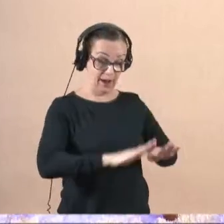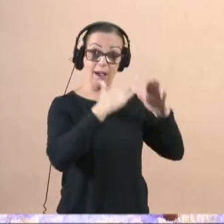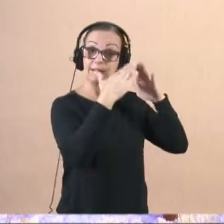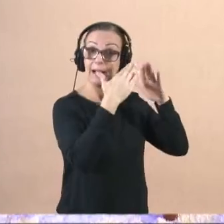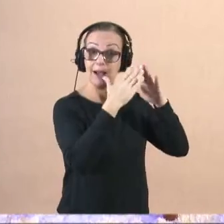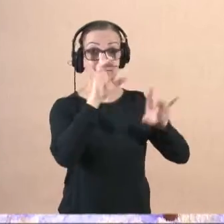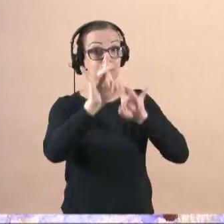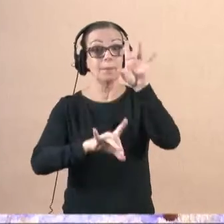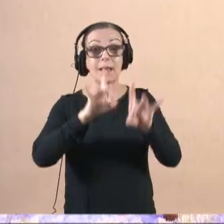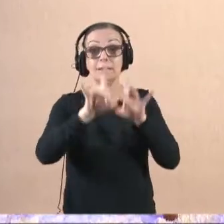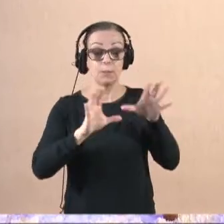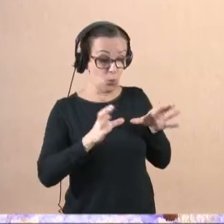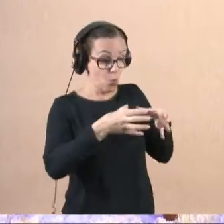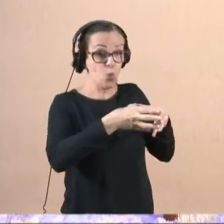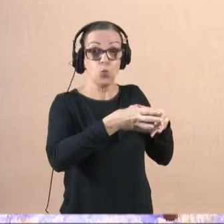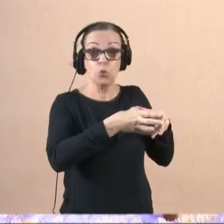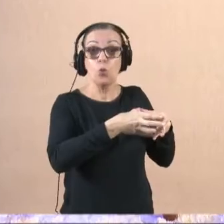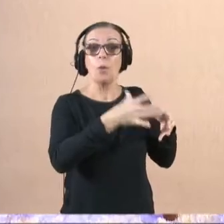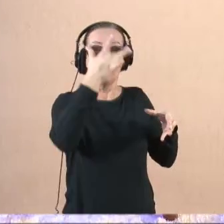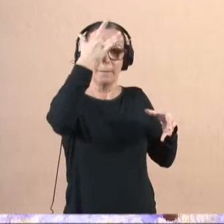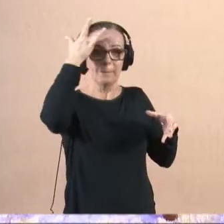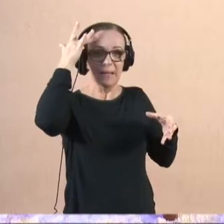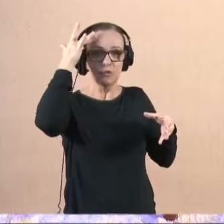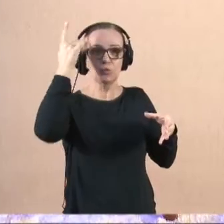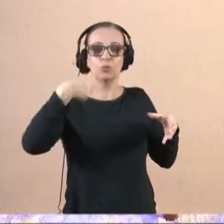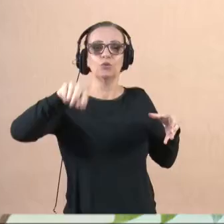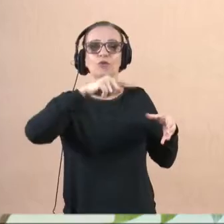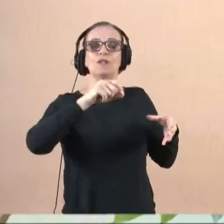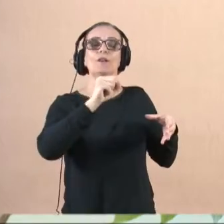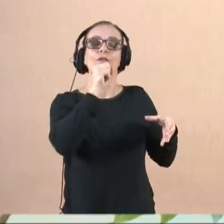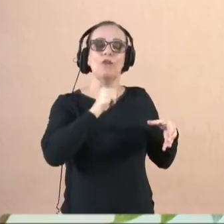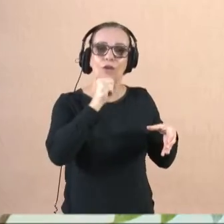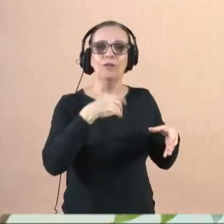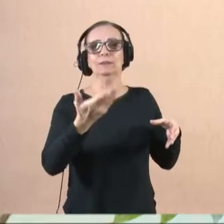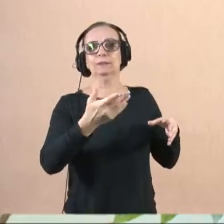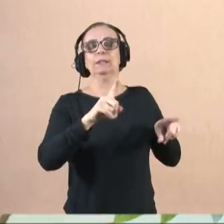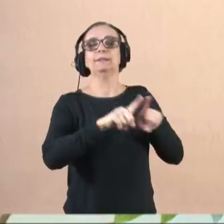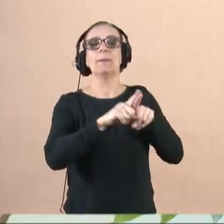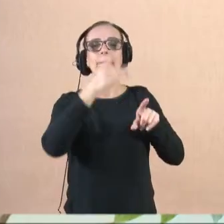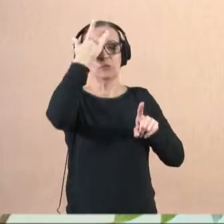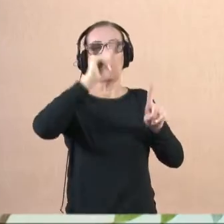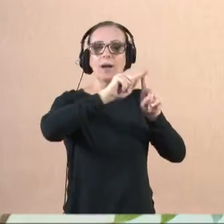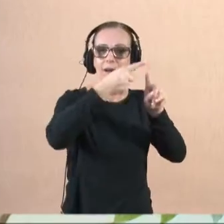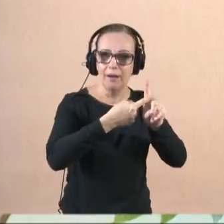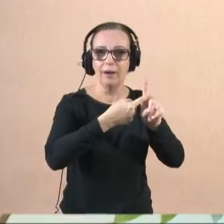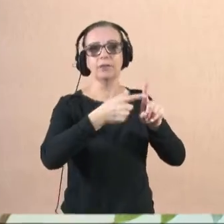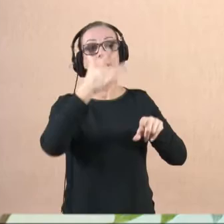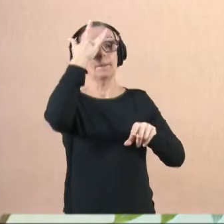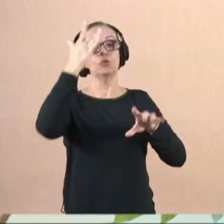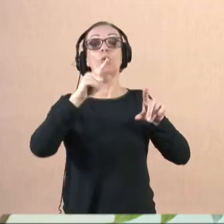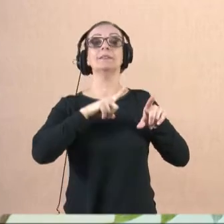especialmente aquele grupo de itu x comum os idosos as grávidas os portadores das doenças